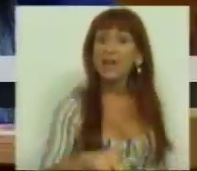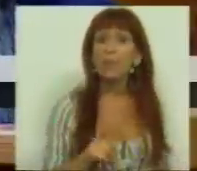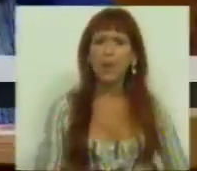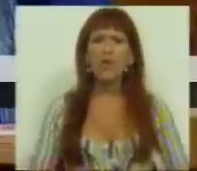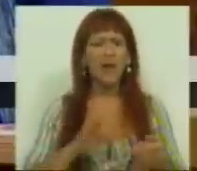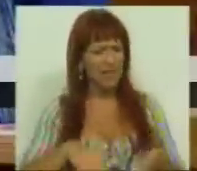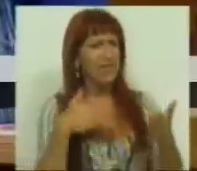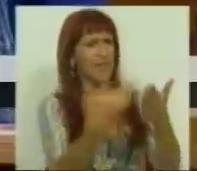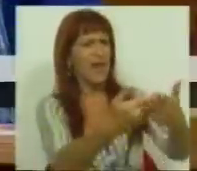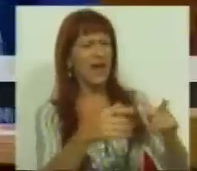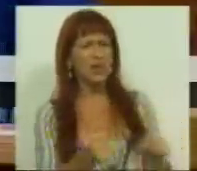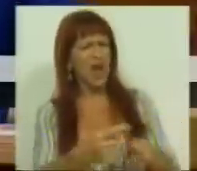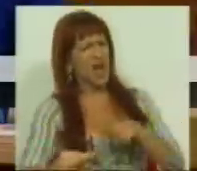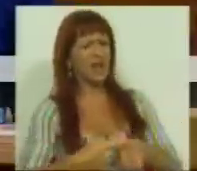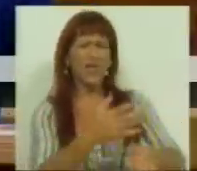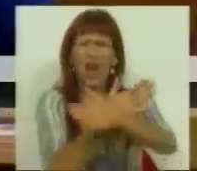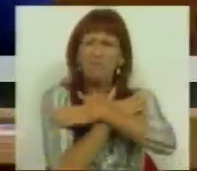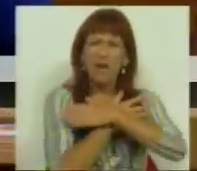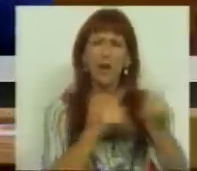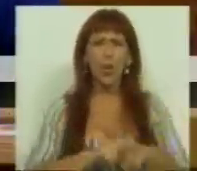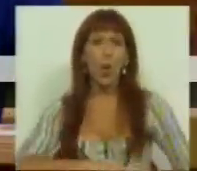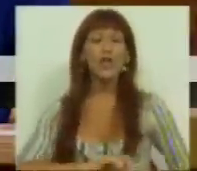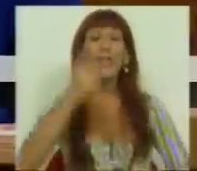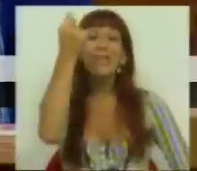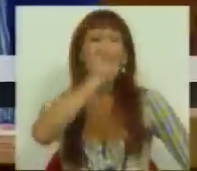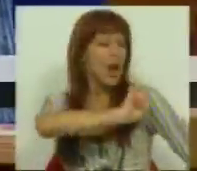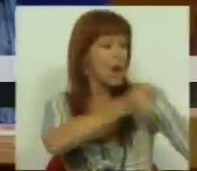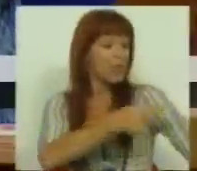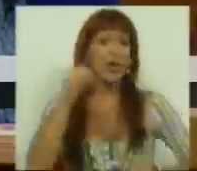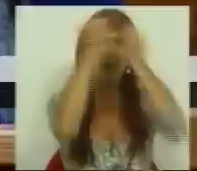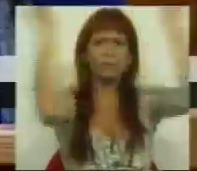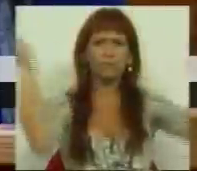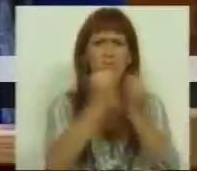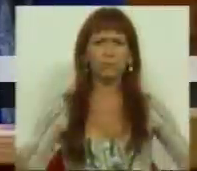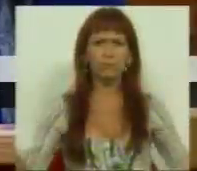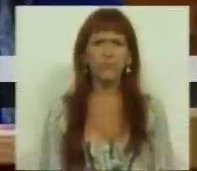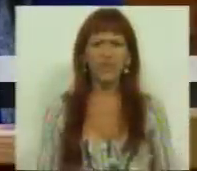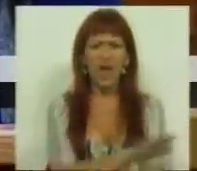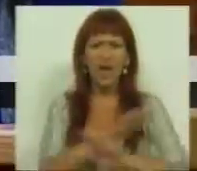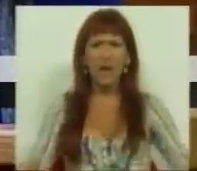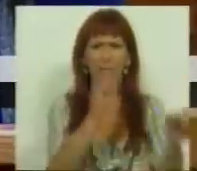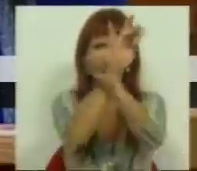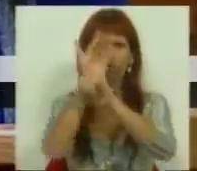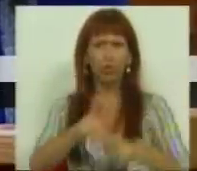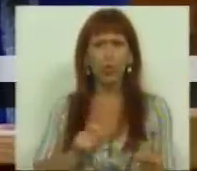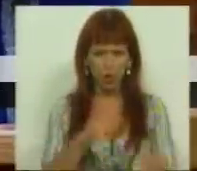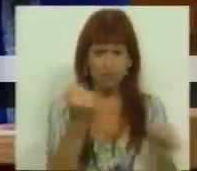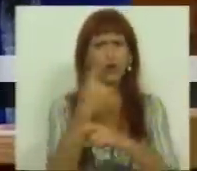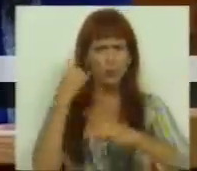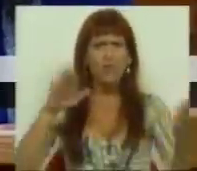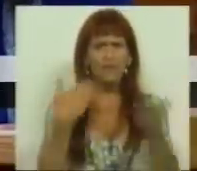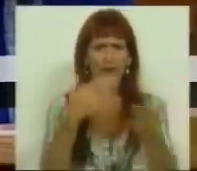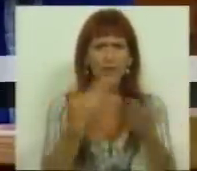seja cedida a interesses de amigos de uma plutocracia internacional e acabar com a pluralidade garantida pelo serviço